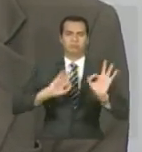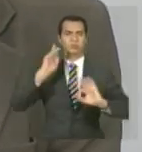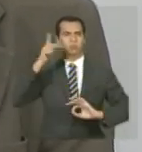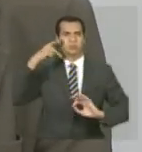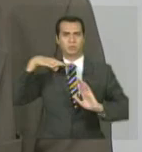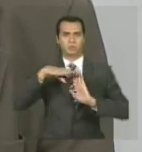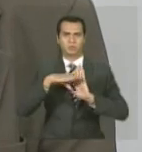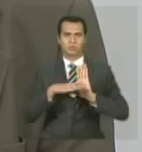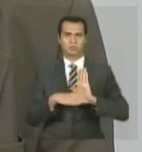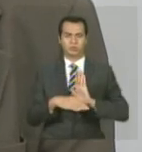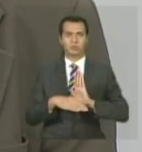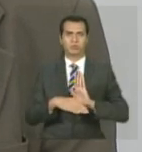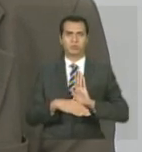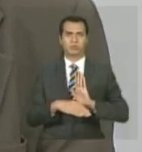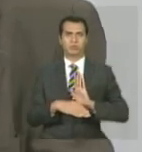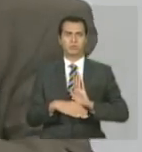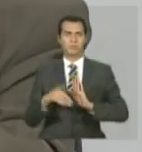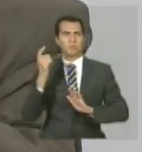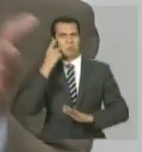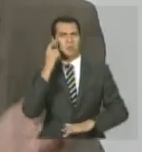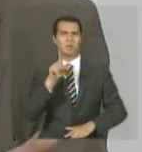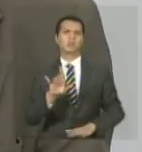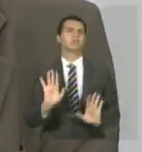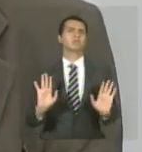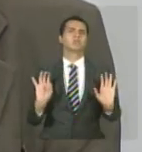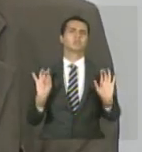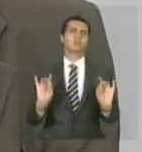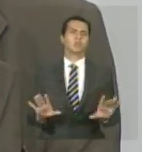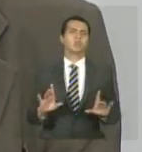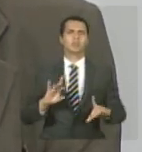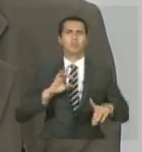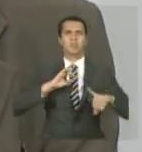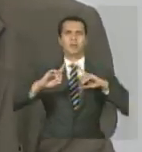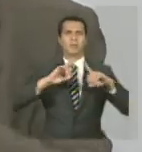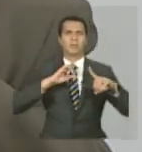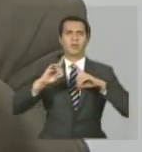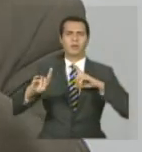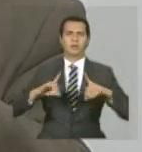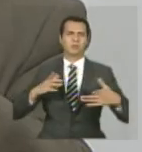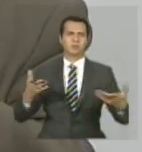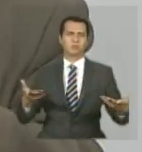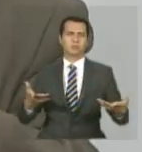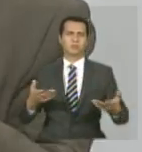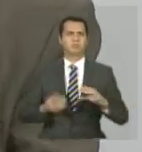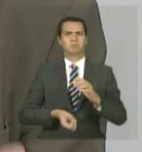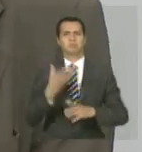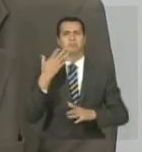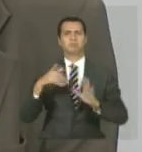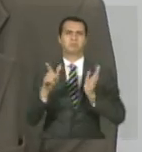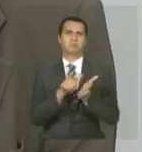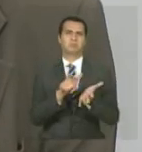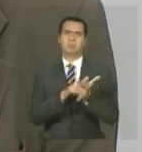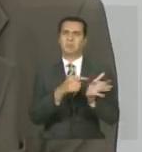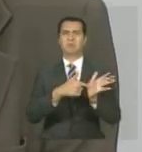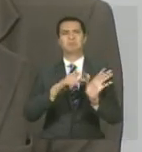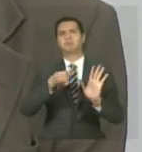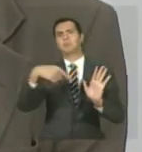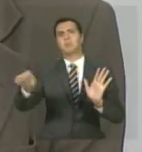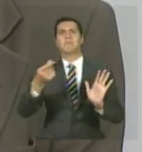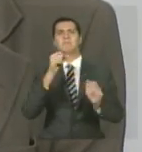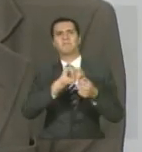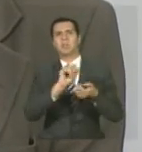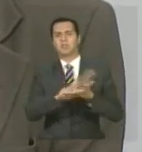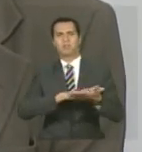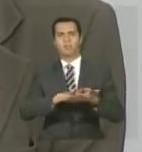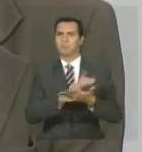é apenas um momento em que nós nos reunimos para fazer um debate, e esse debate gera um documento e esse documento não tem consequências, né?